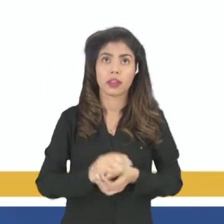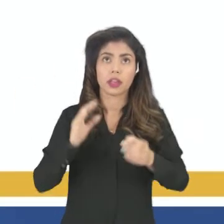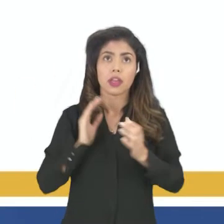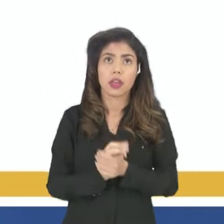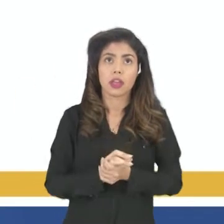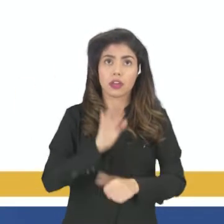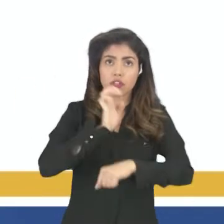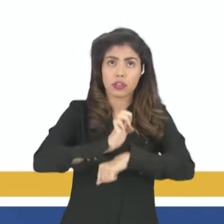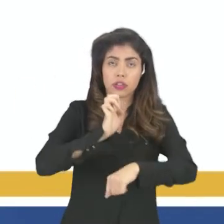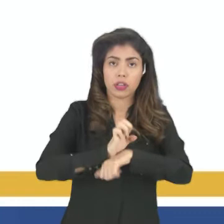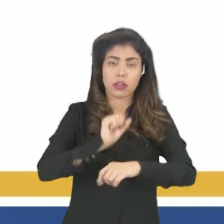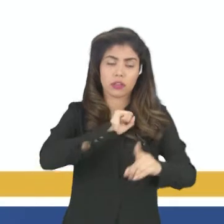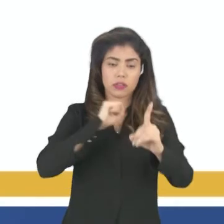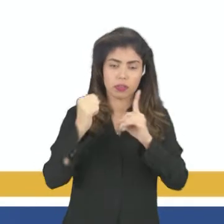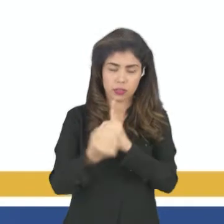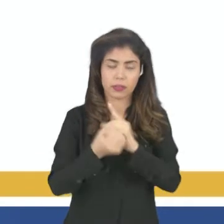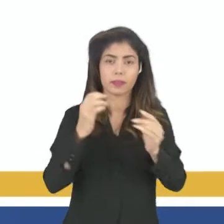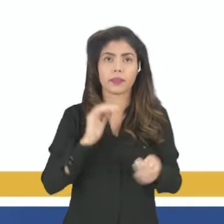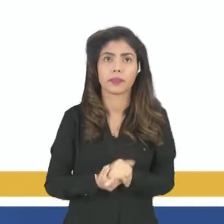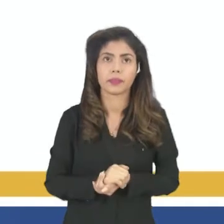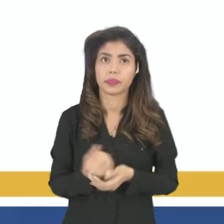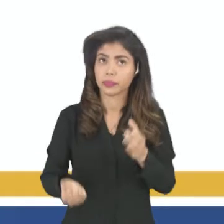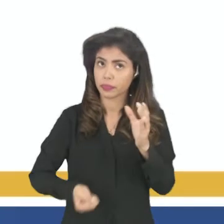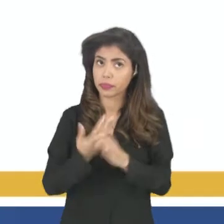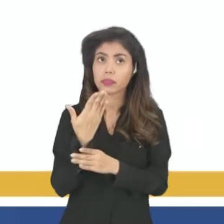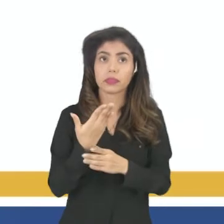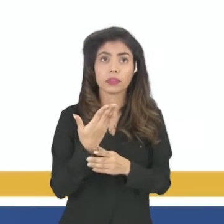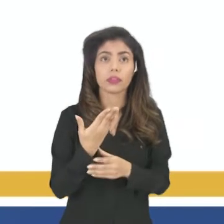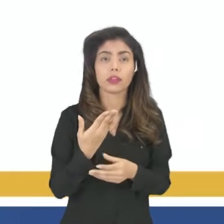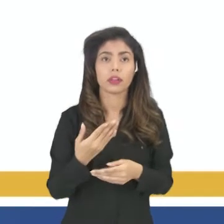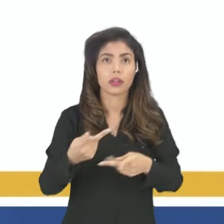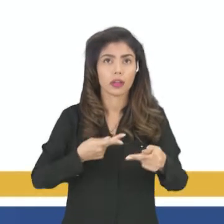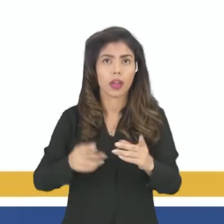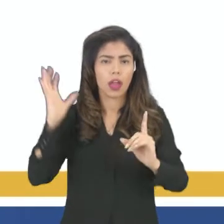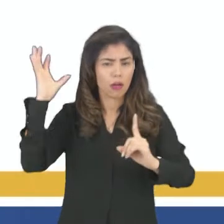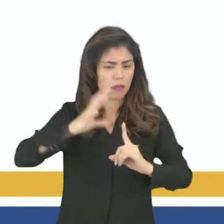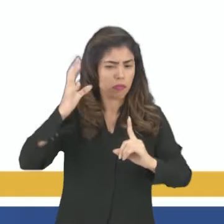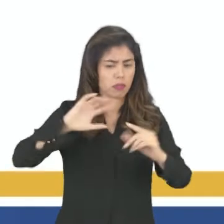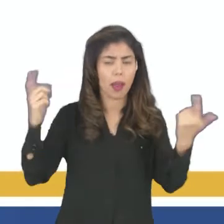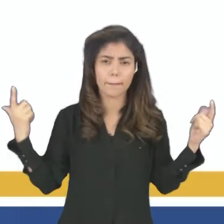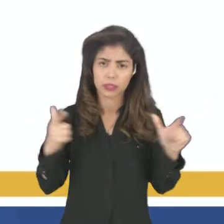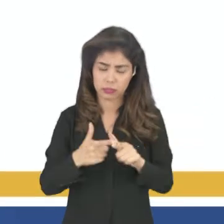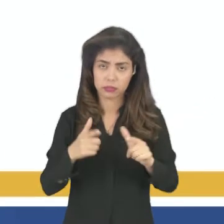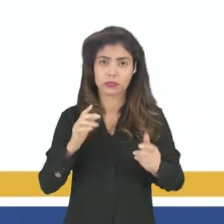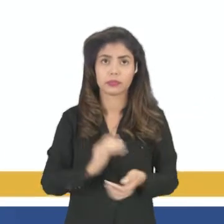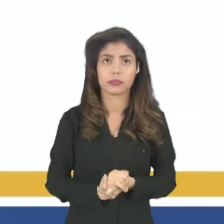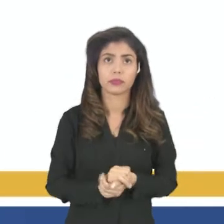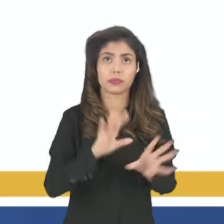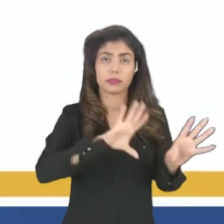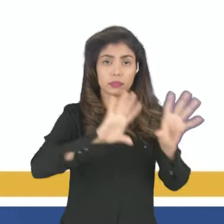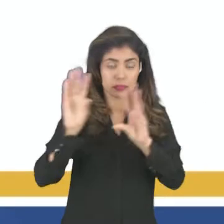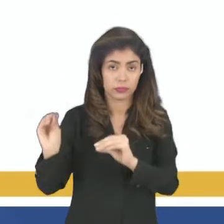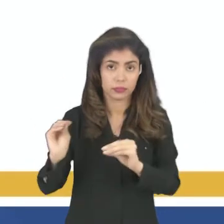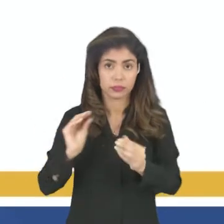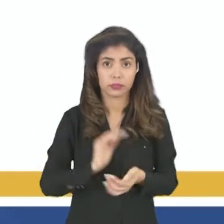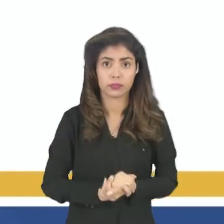sociedade, a soberania do povo. Uma vez criado, vamos participar porque a opressão é menor. E eu trouxe